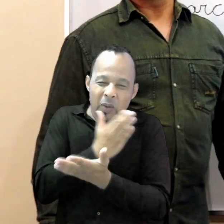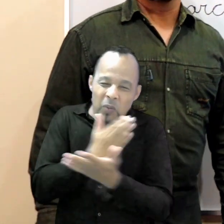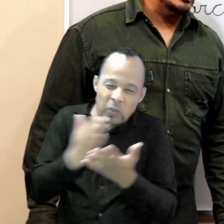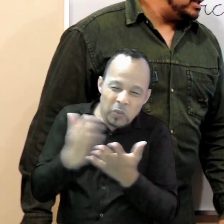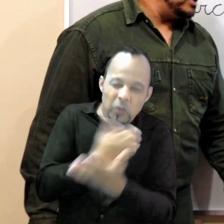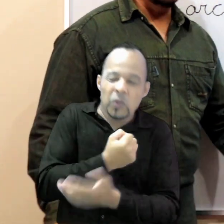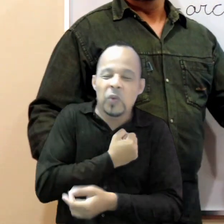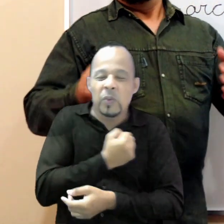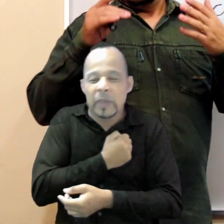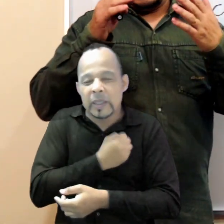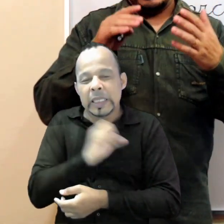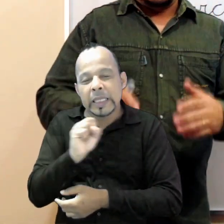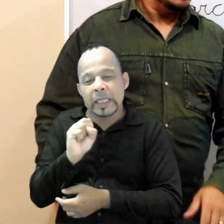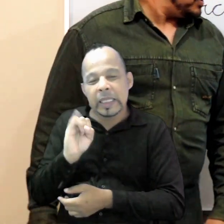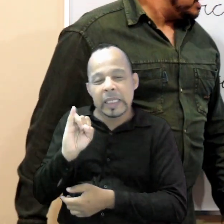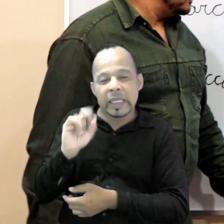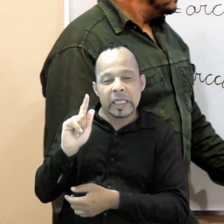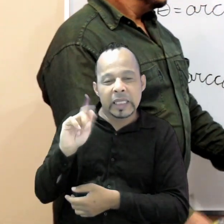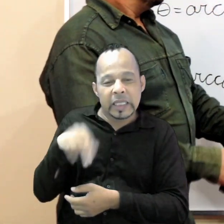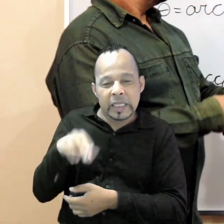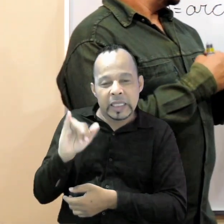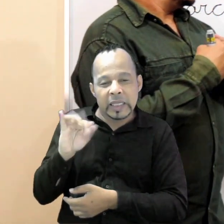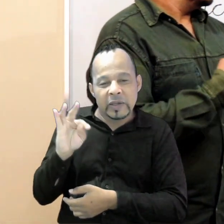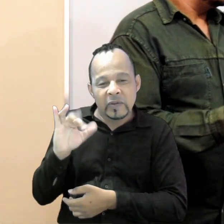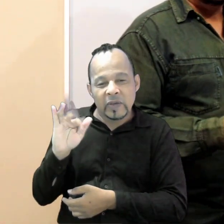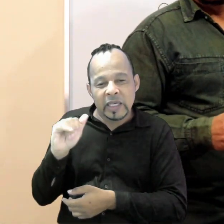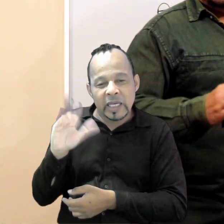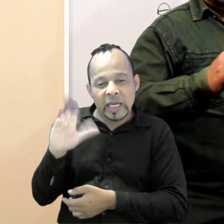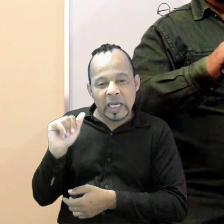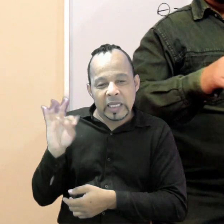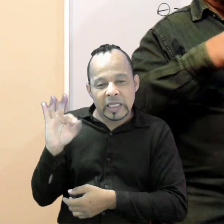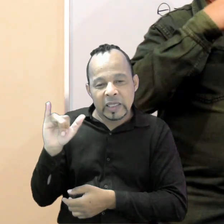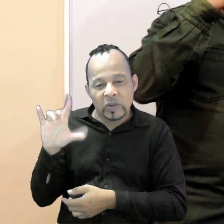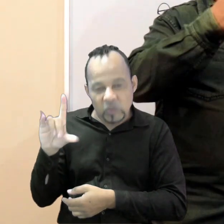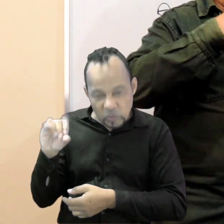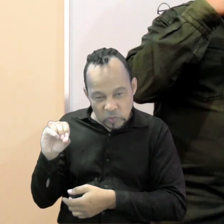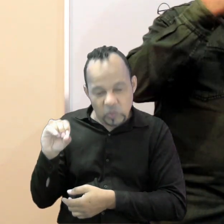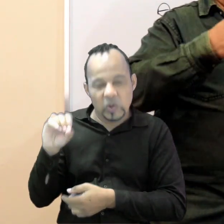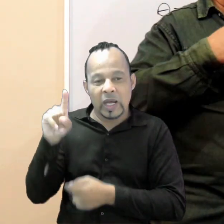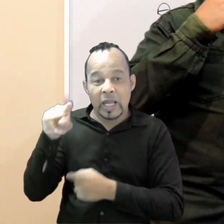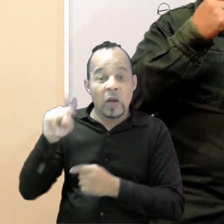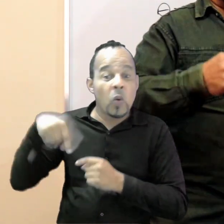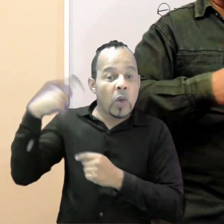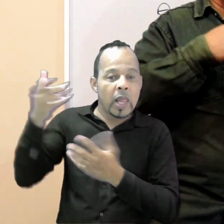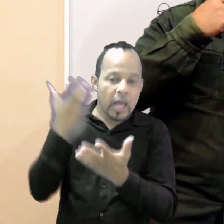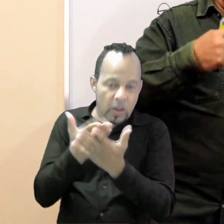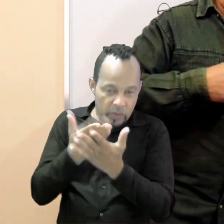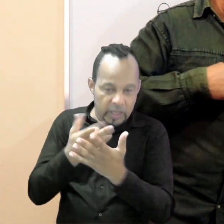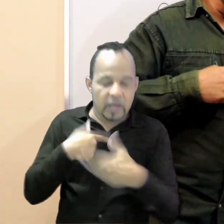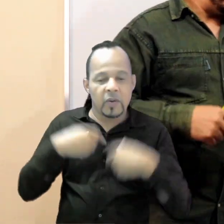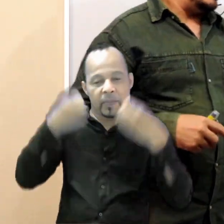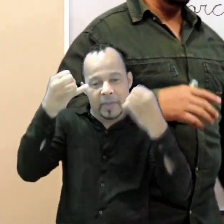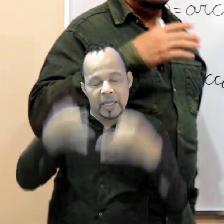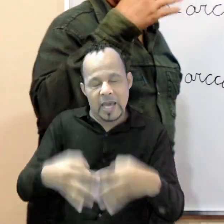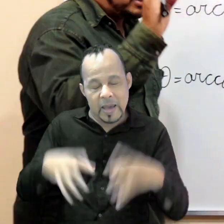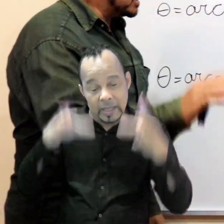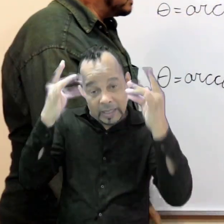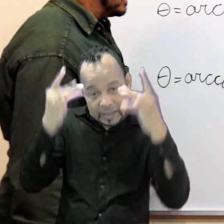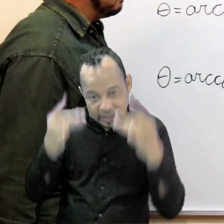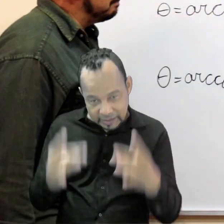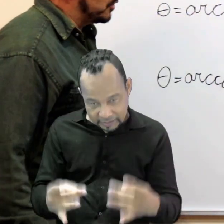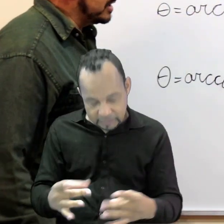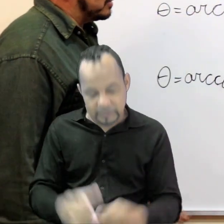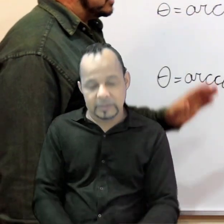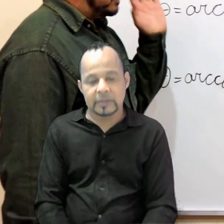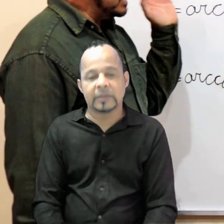algarismo significativo, sabe o que eu estou falando. Para quem não sabe o que eu estou falando, nós podemos ver algarismo significativo numa outra aula, mas deixa